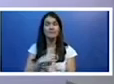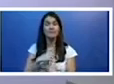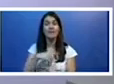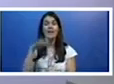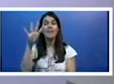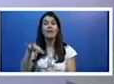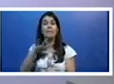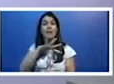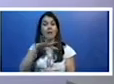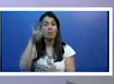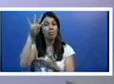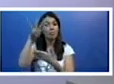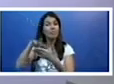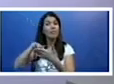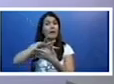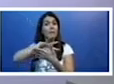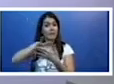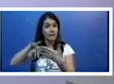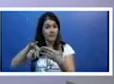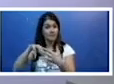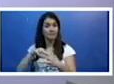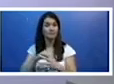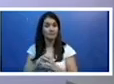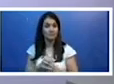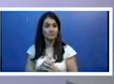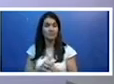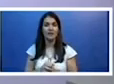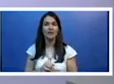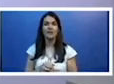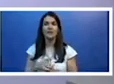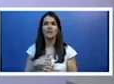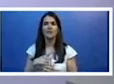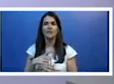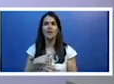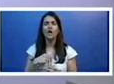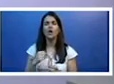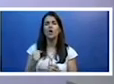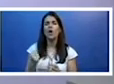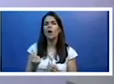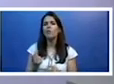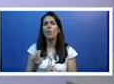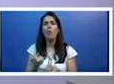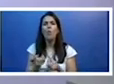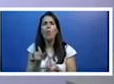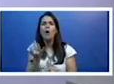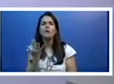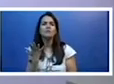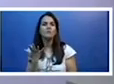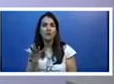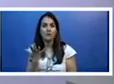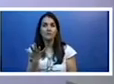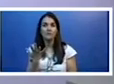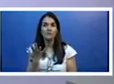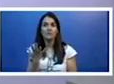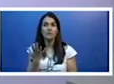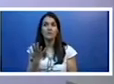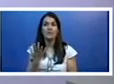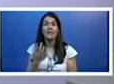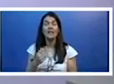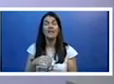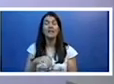tabela. E também os valores do seno, cosseno e tangente, eles podem ser encontrados nas calculadoras